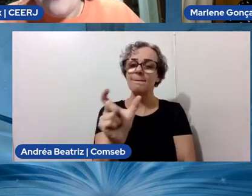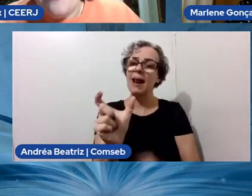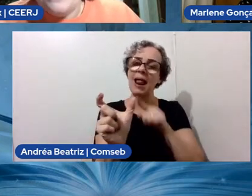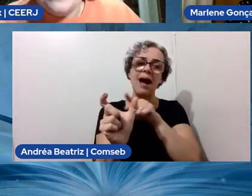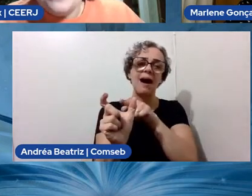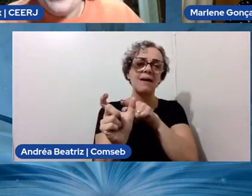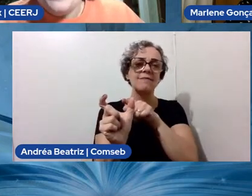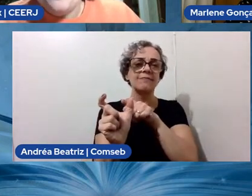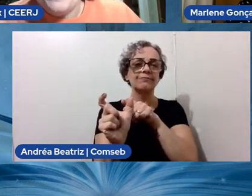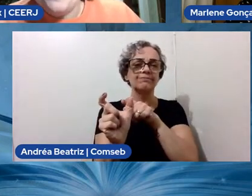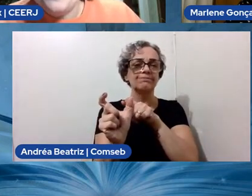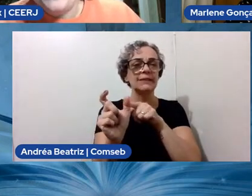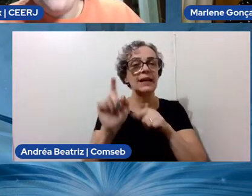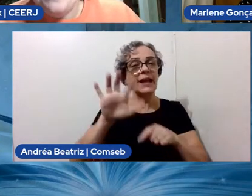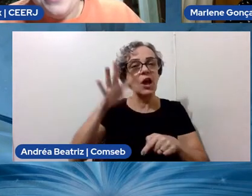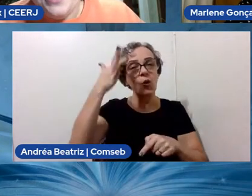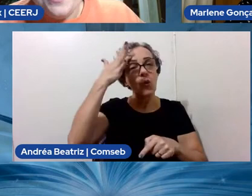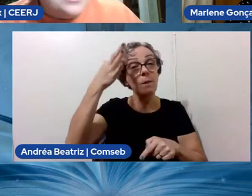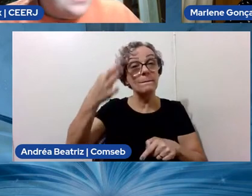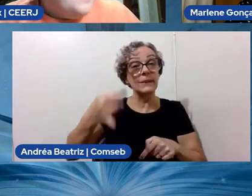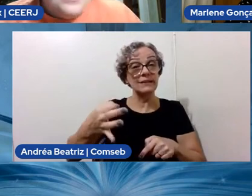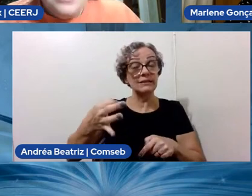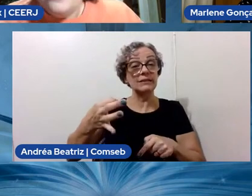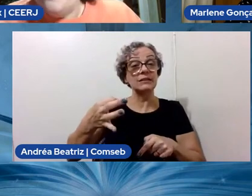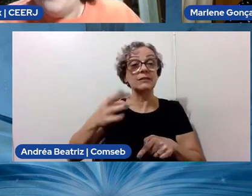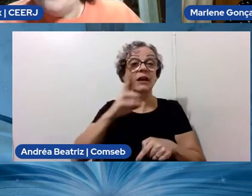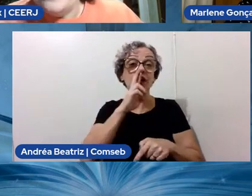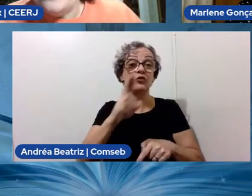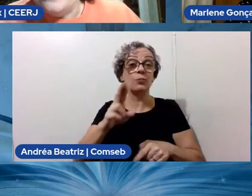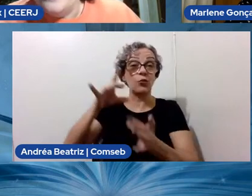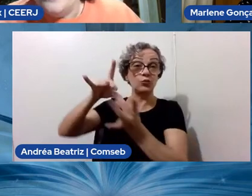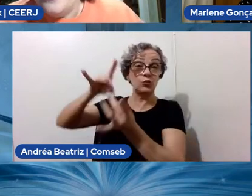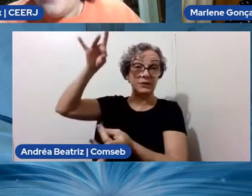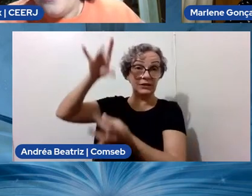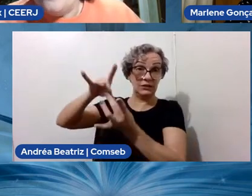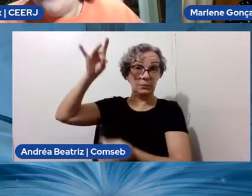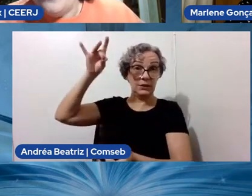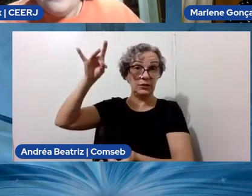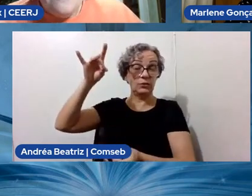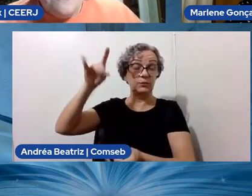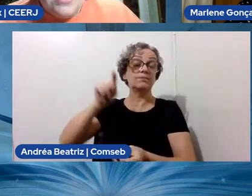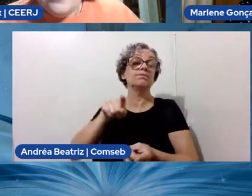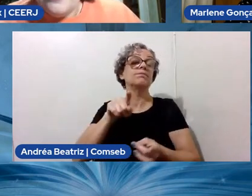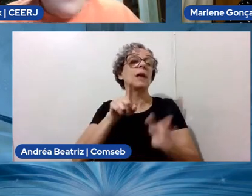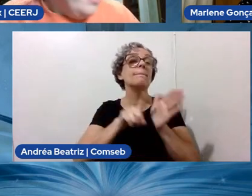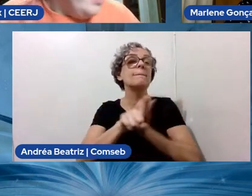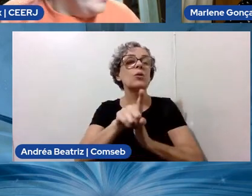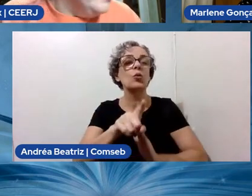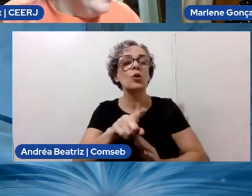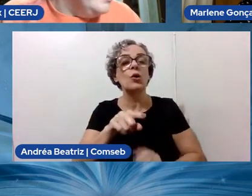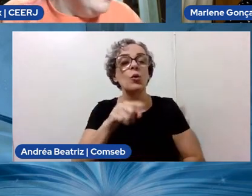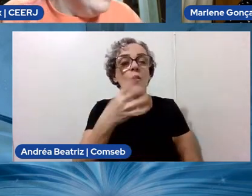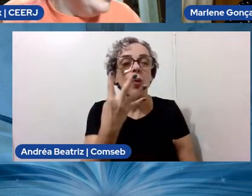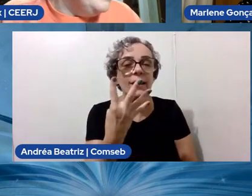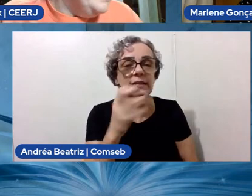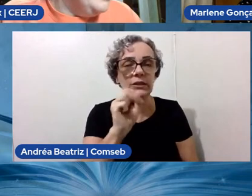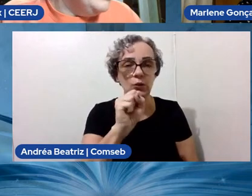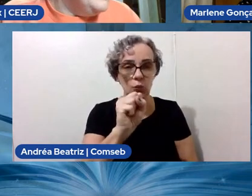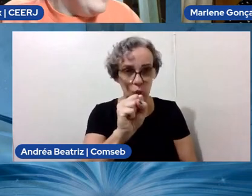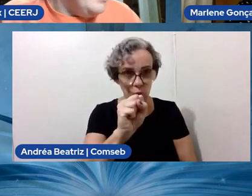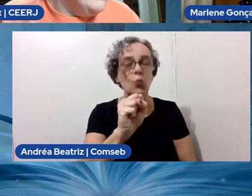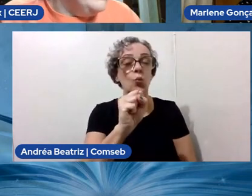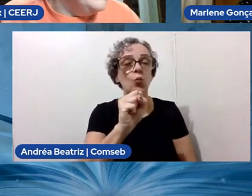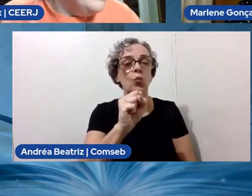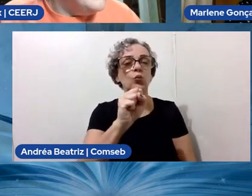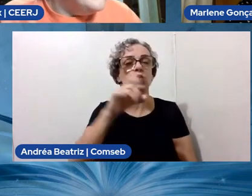importante para a compreensão da resposta dos espíritos. Né? Então ela pergunta assim, no item 48... os